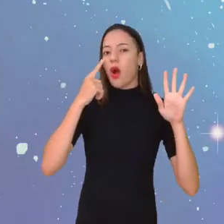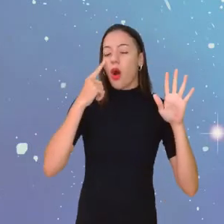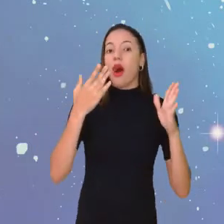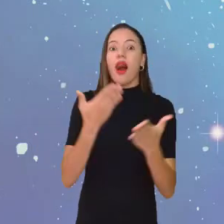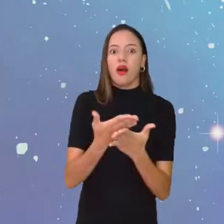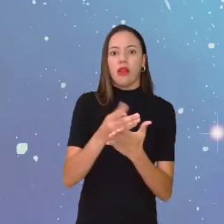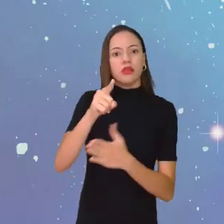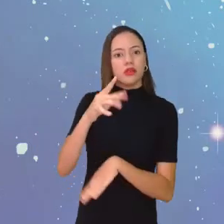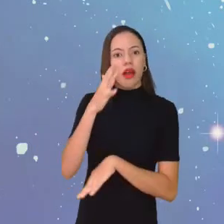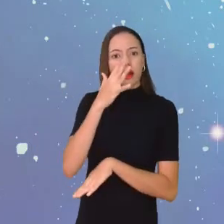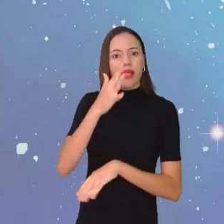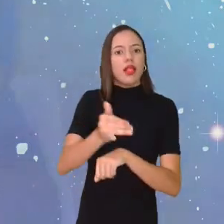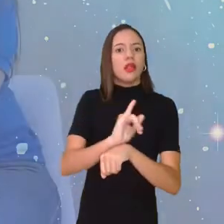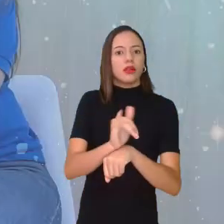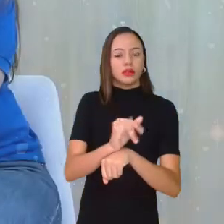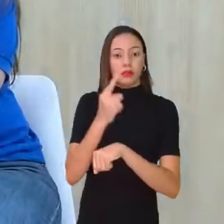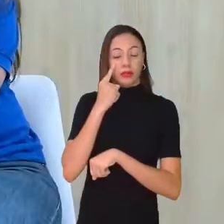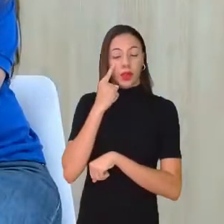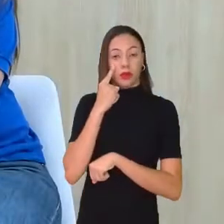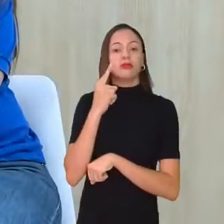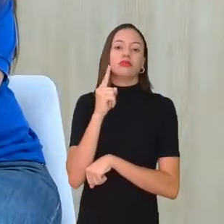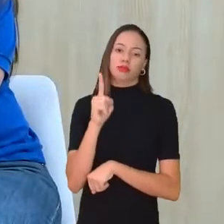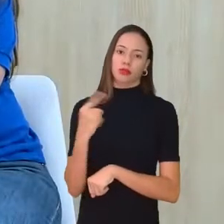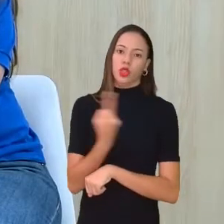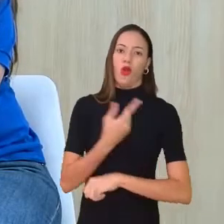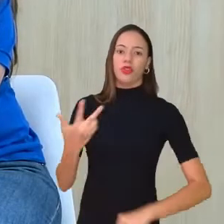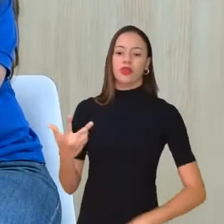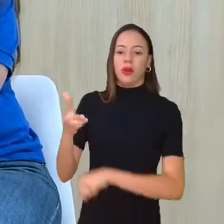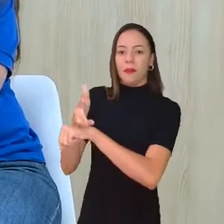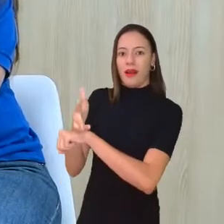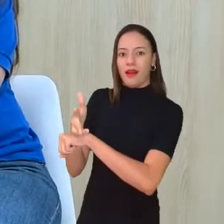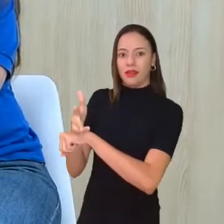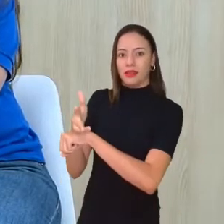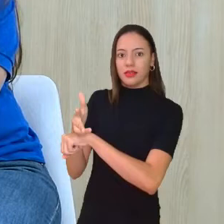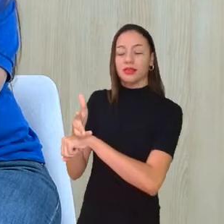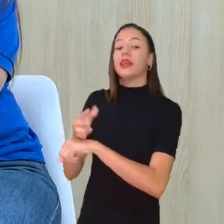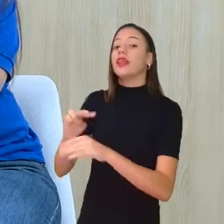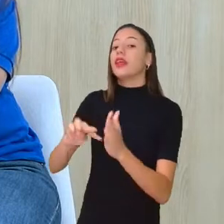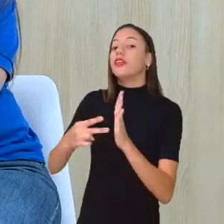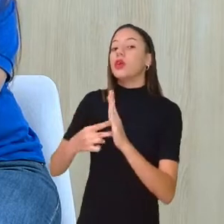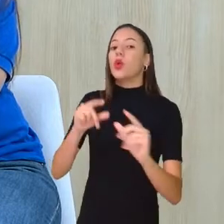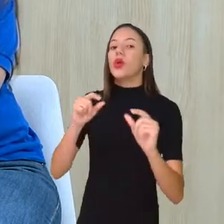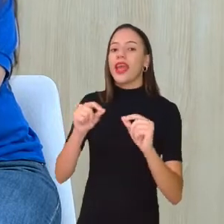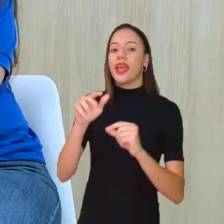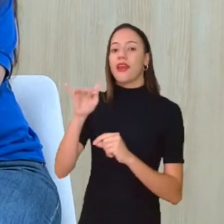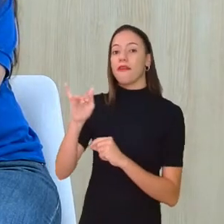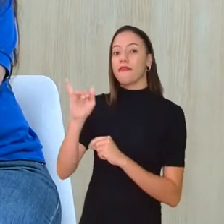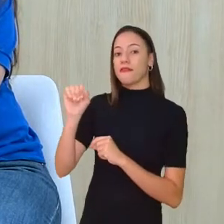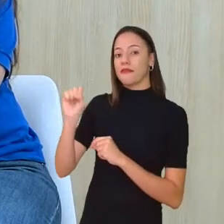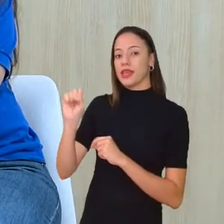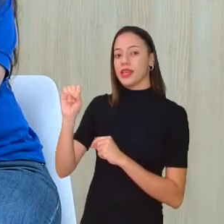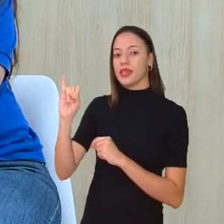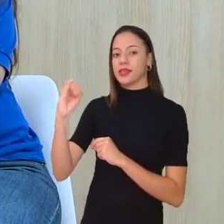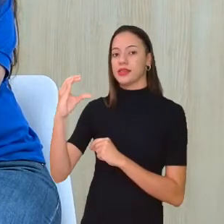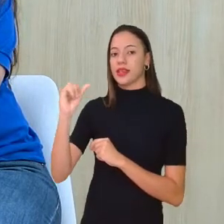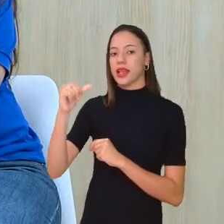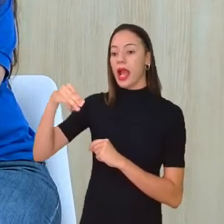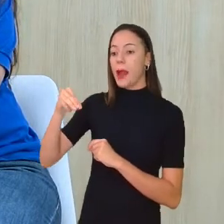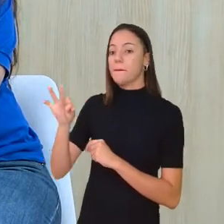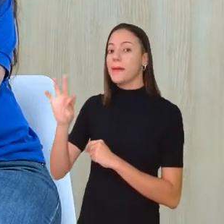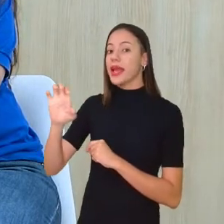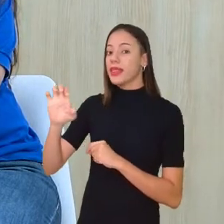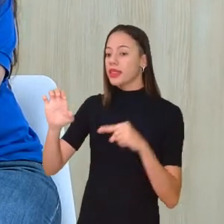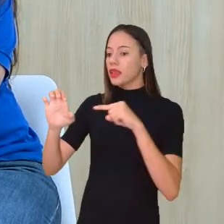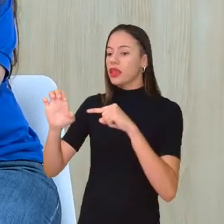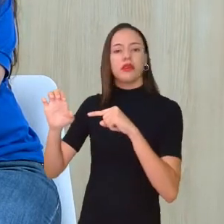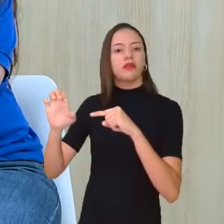YouTube. Essa aula a gente está filmando, está gravando, então ela virou fisicamente, vamos dizer assim, em formato digital, ela foi